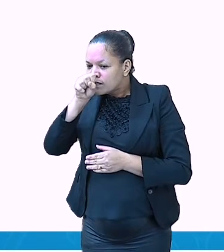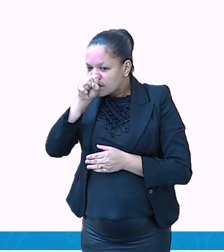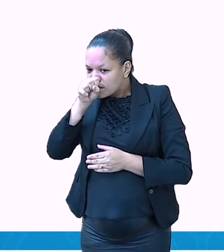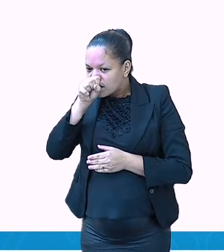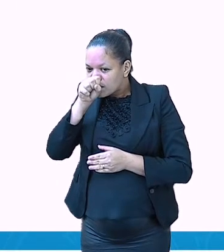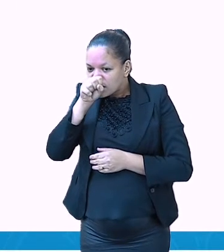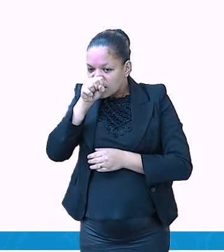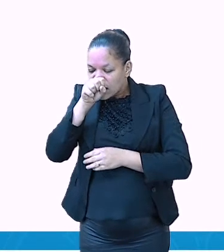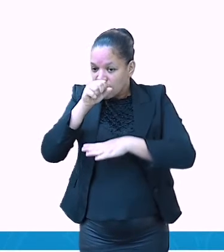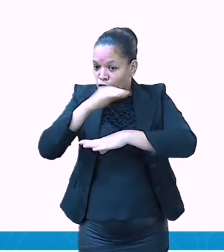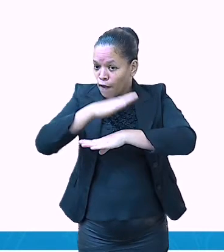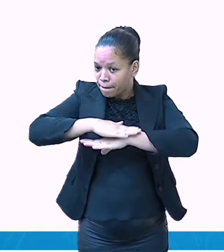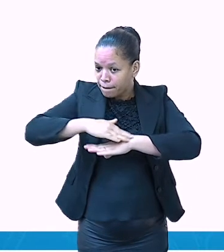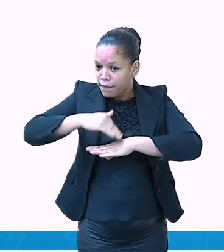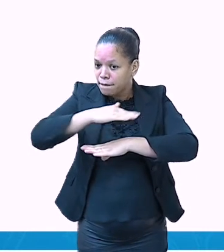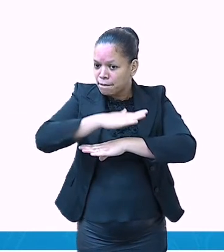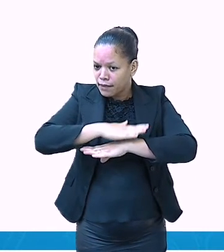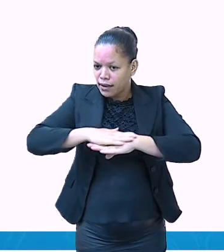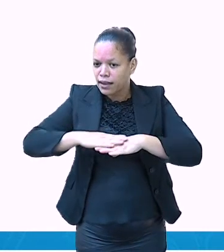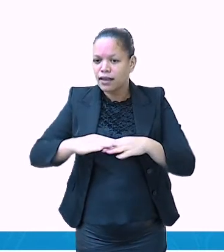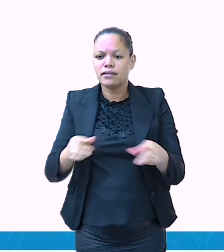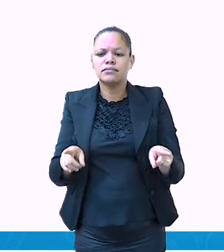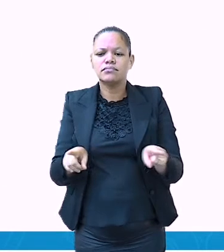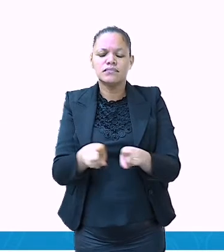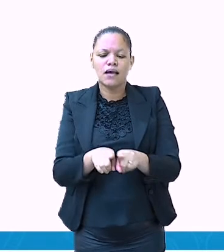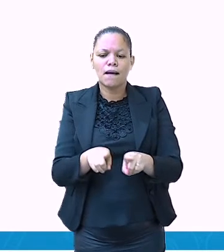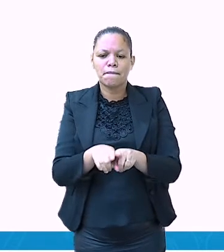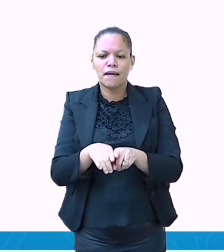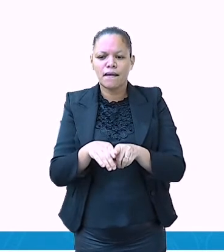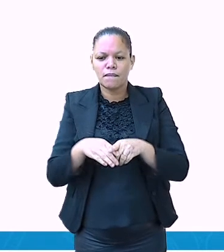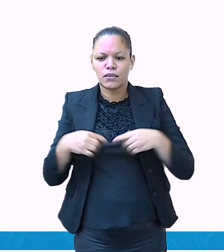pela pele e pelos pulmões.